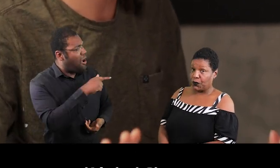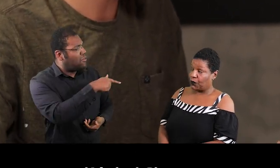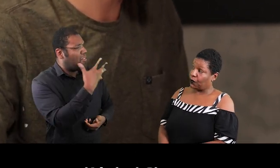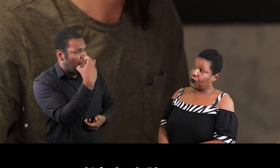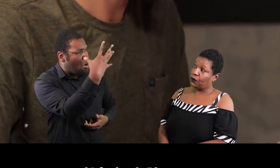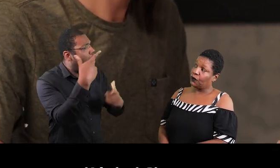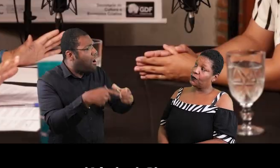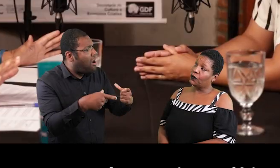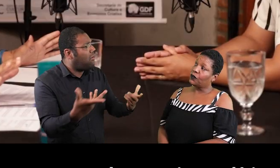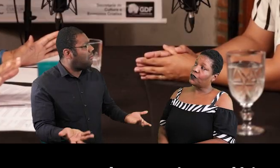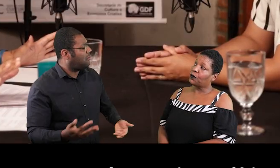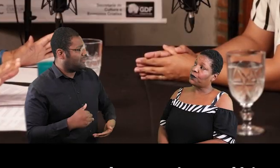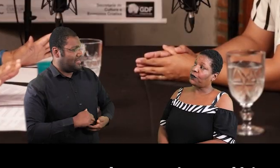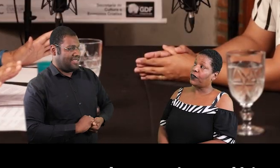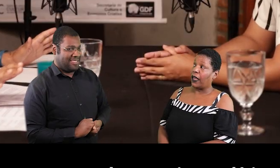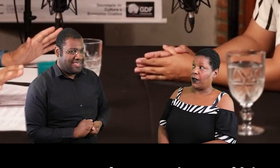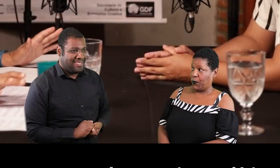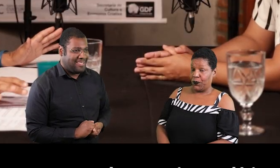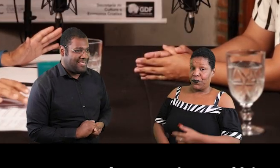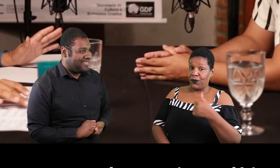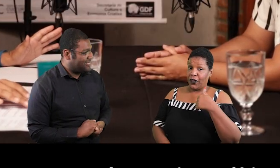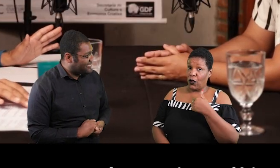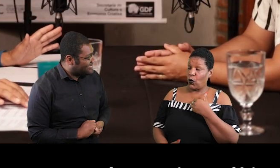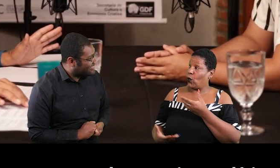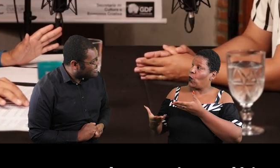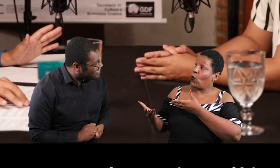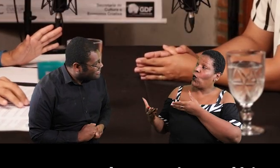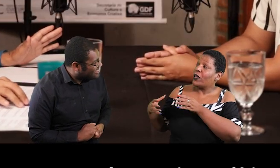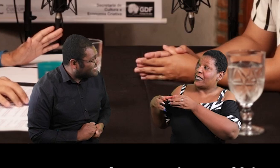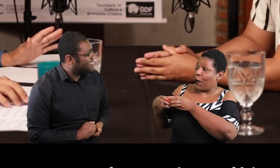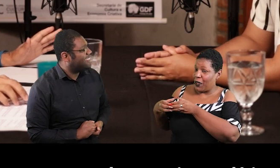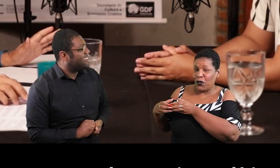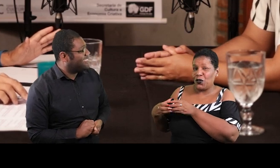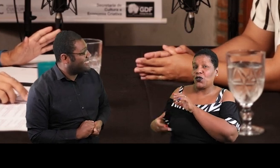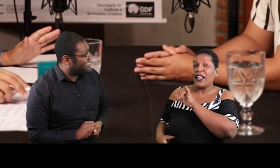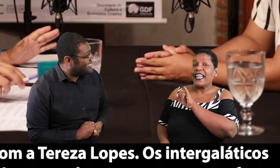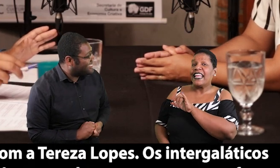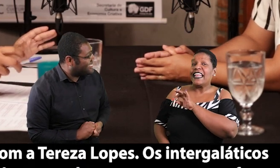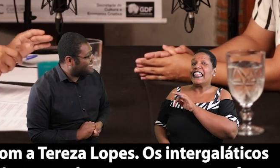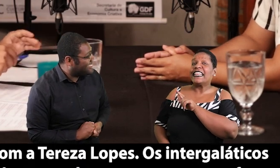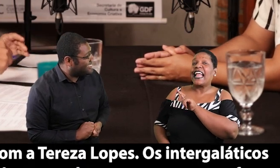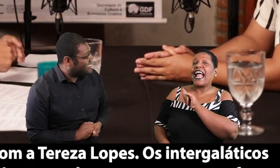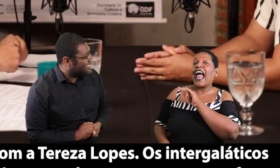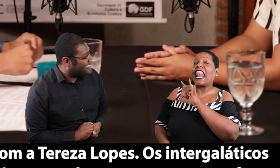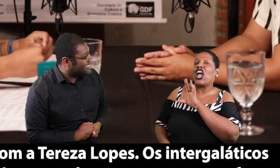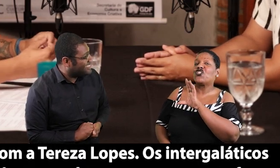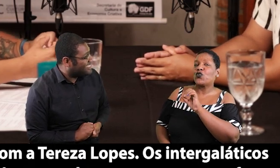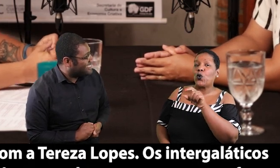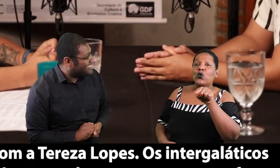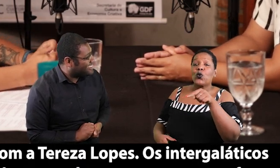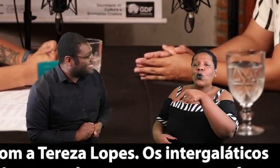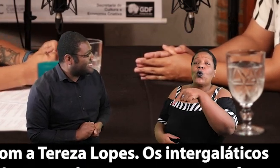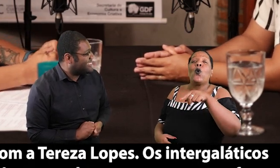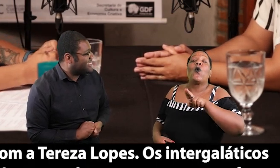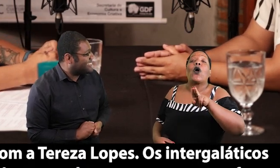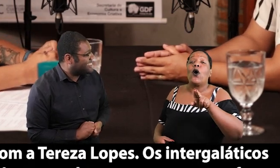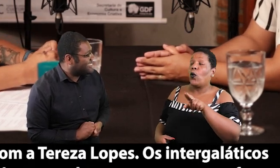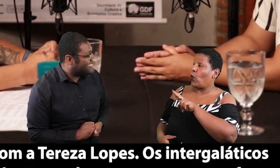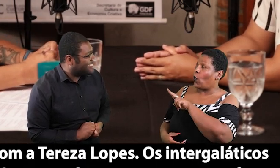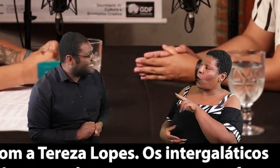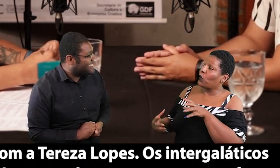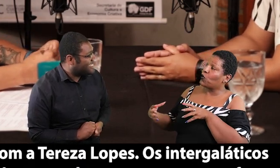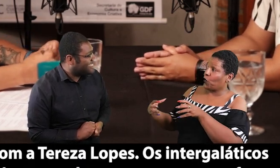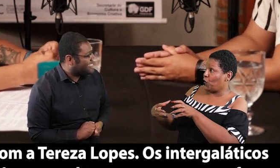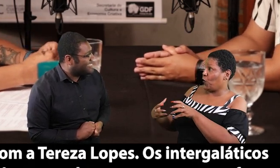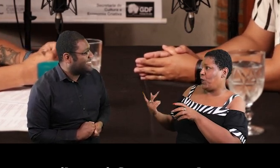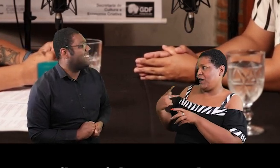onde é que você tava? Tava eu e meus colegas, os Intergalácticos, com a Tereza Lopes. Os Intergalácticos é o nome